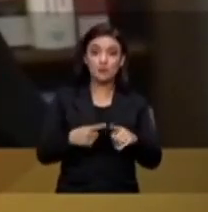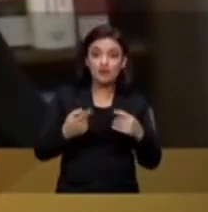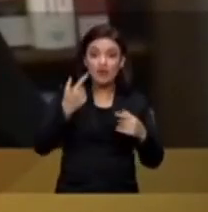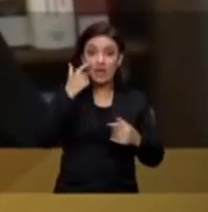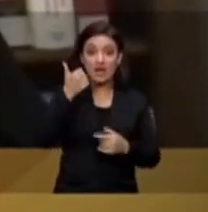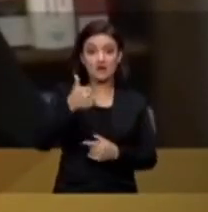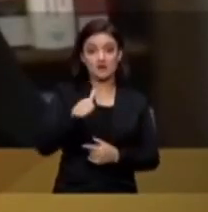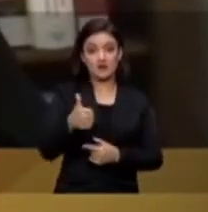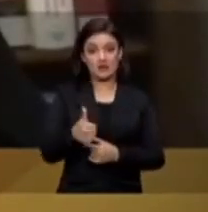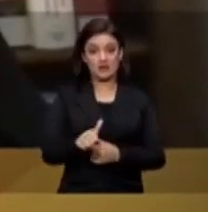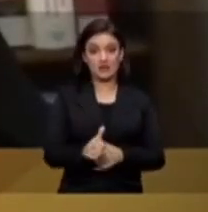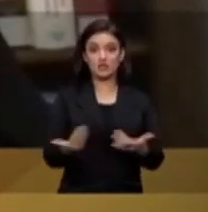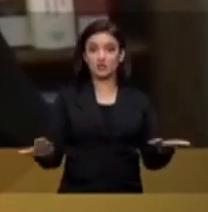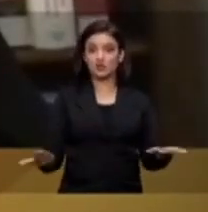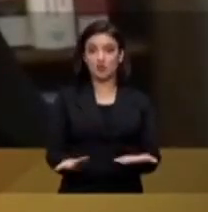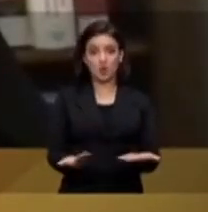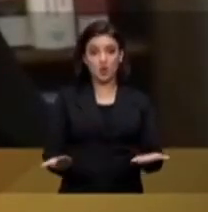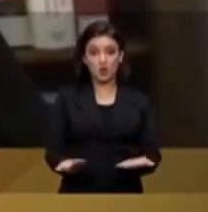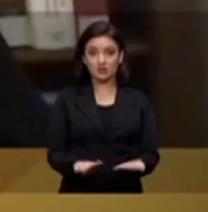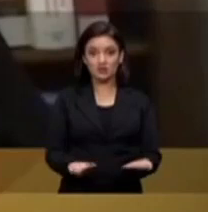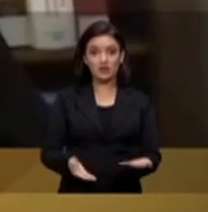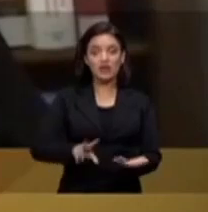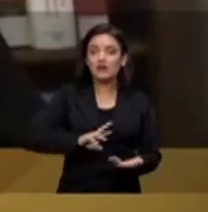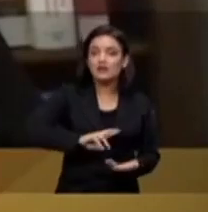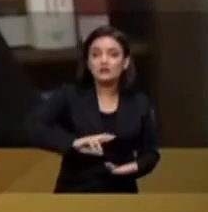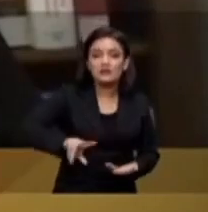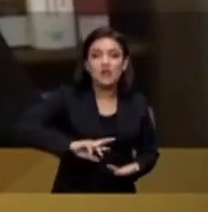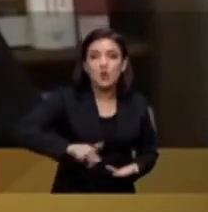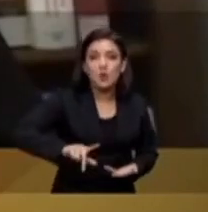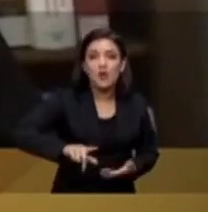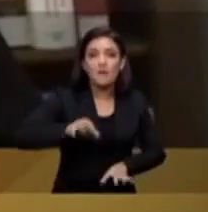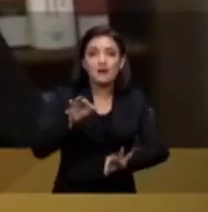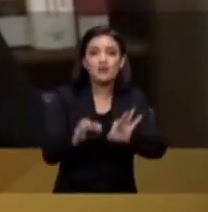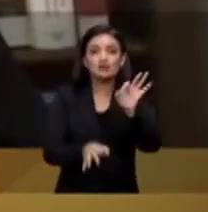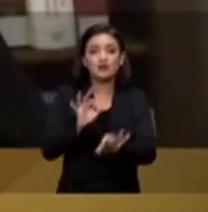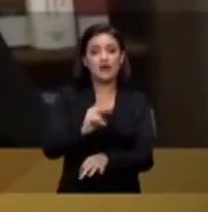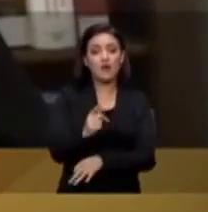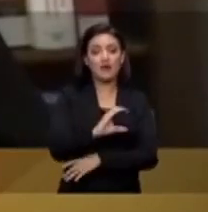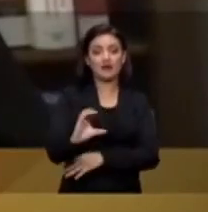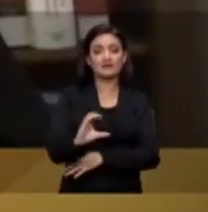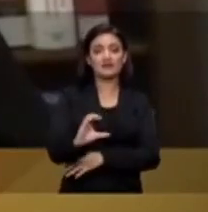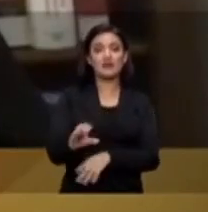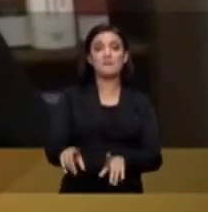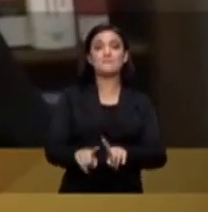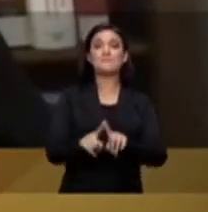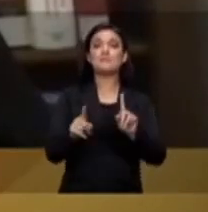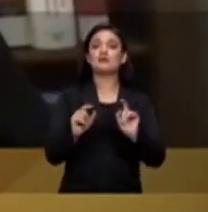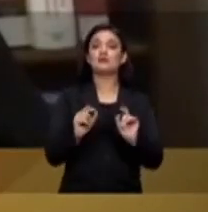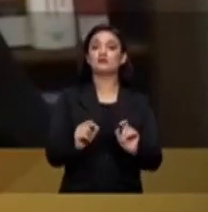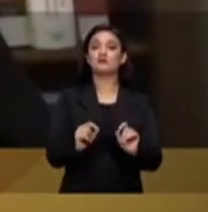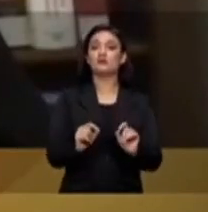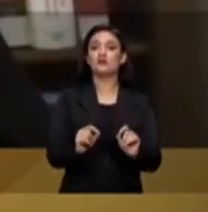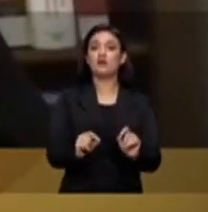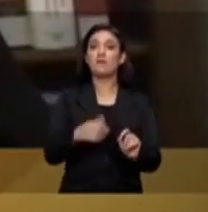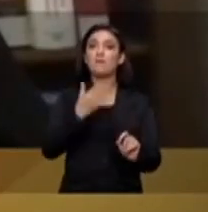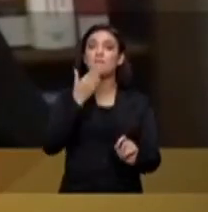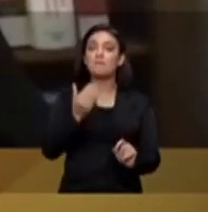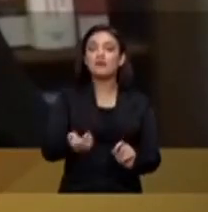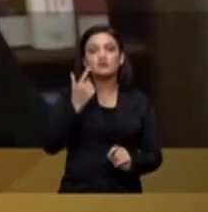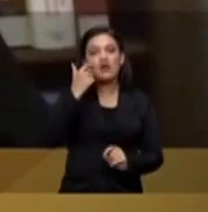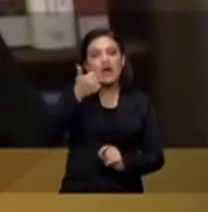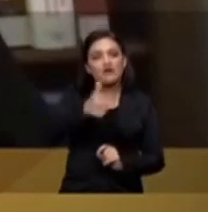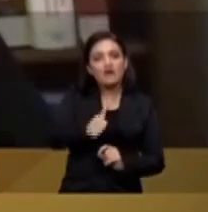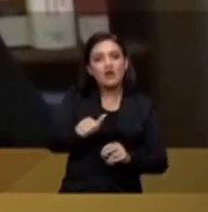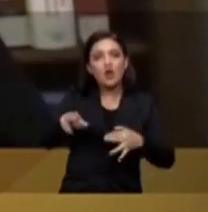exame, repiso, não está voltado para o julgamento do habeas corpus, mas antes pugna-se pelo exame dos